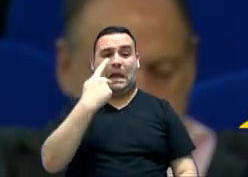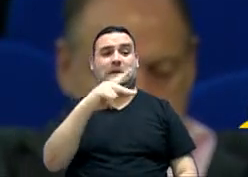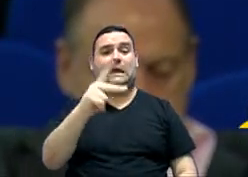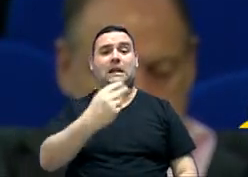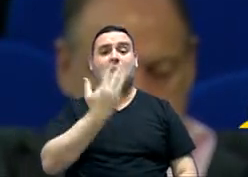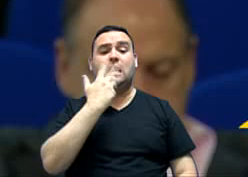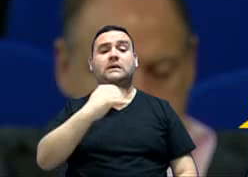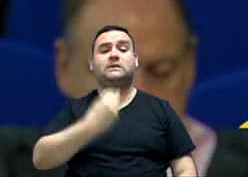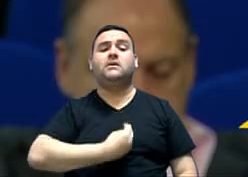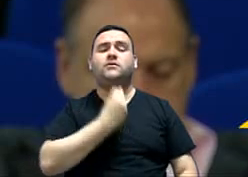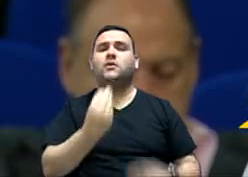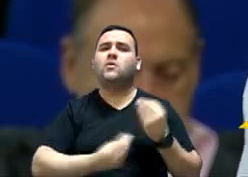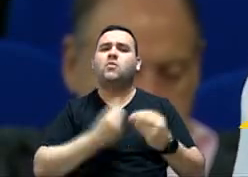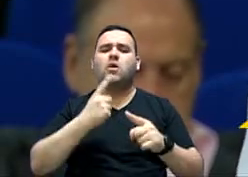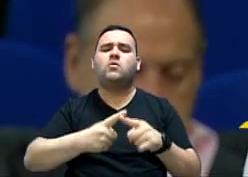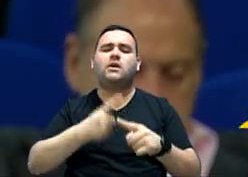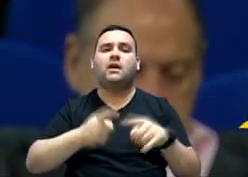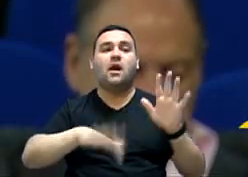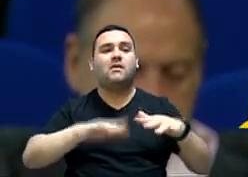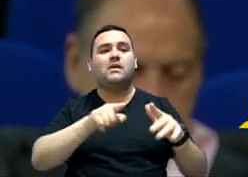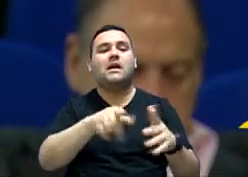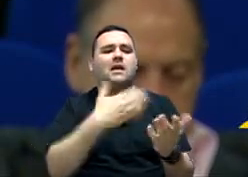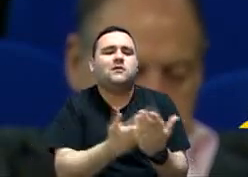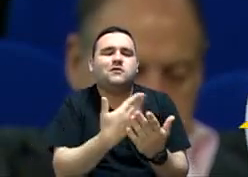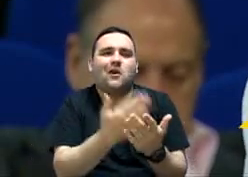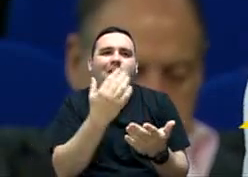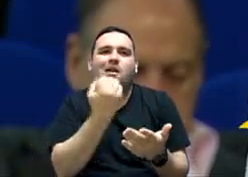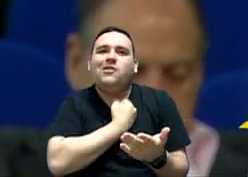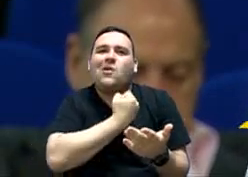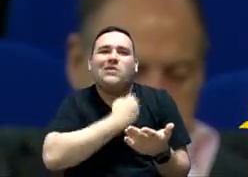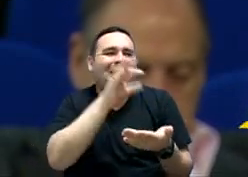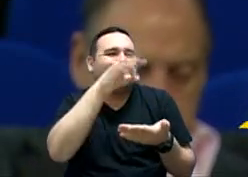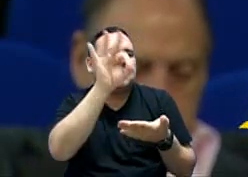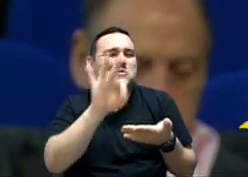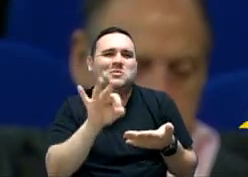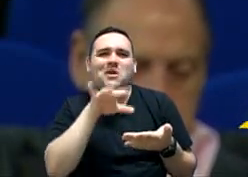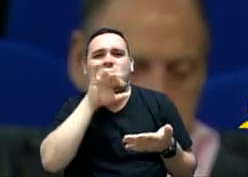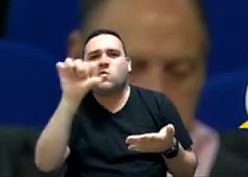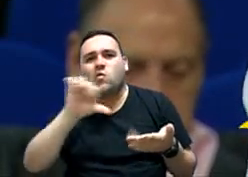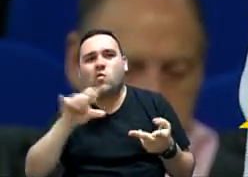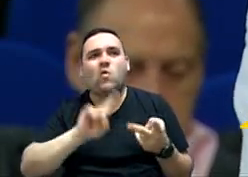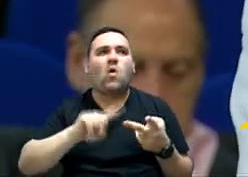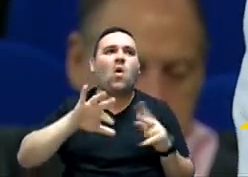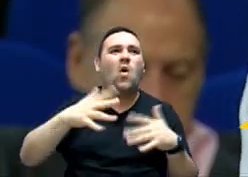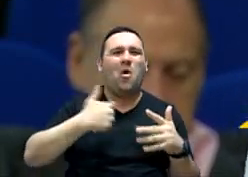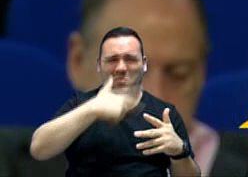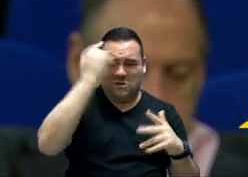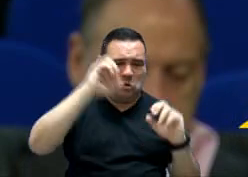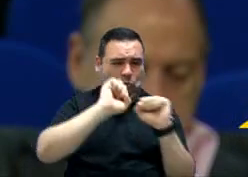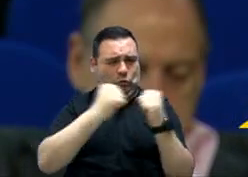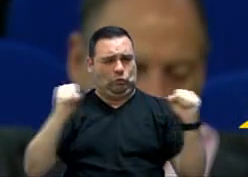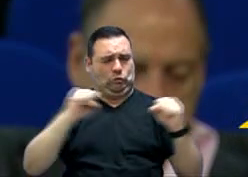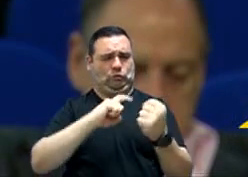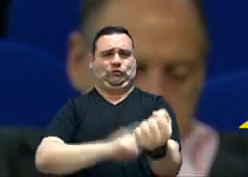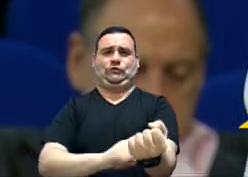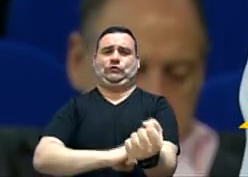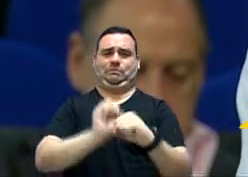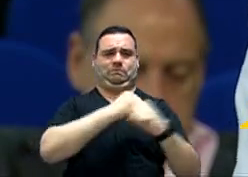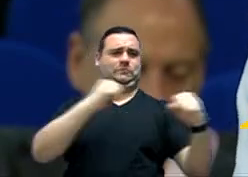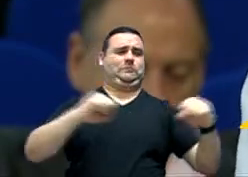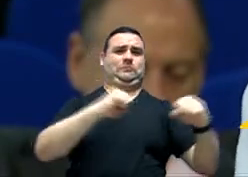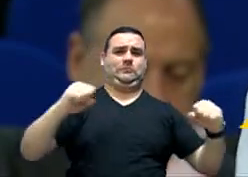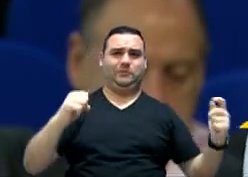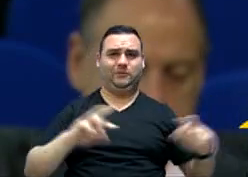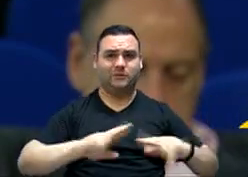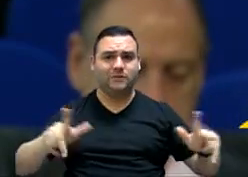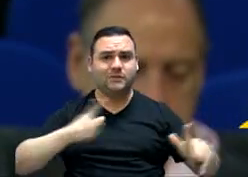daquela criança, porque muitas vezes ela não vai bem na escola, porque ela tem atitudes intempestivas diferenciadas das